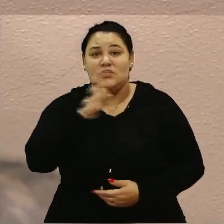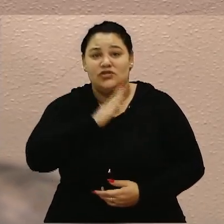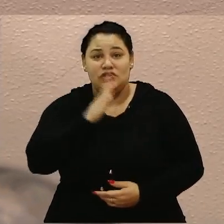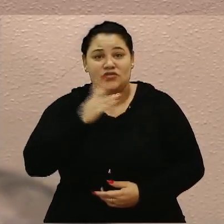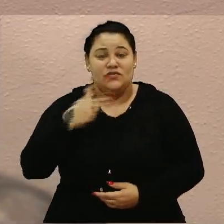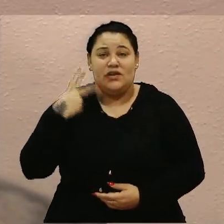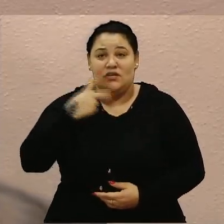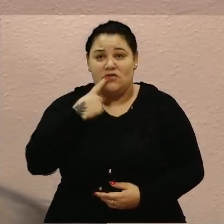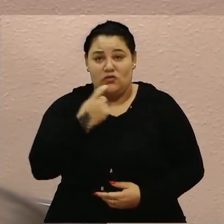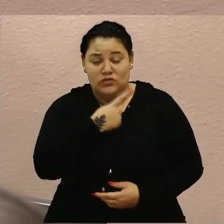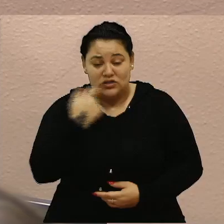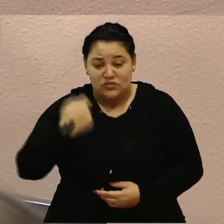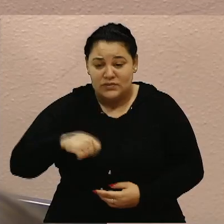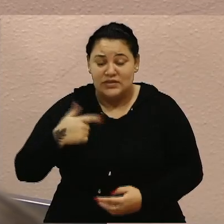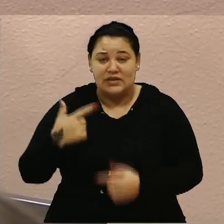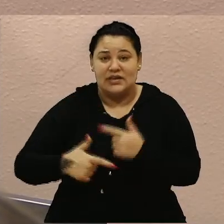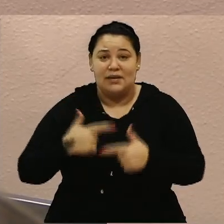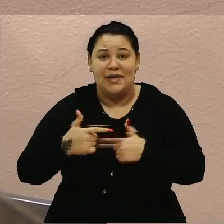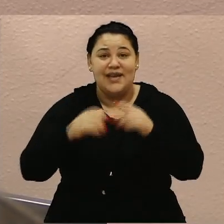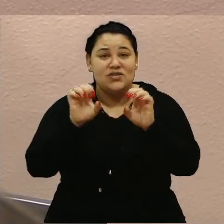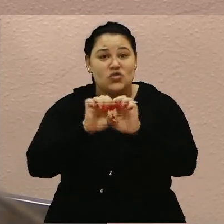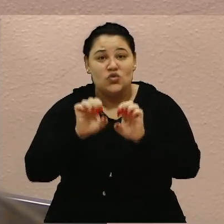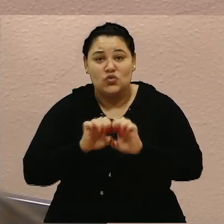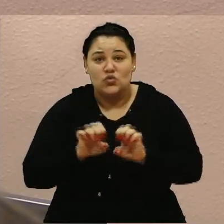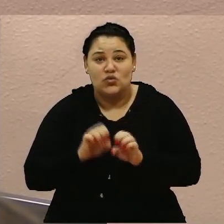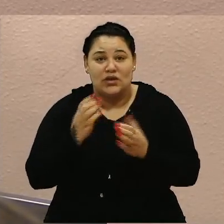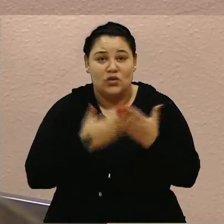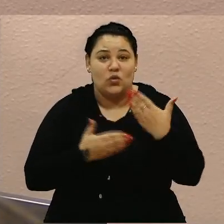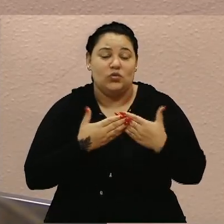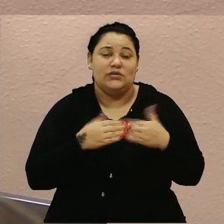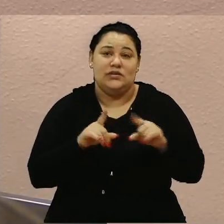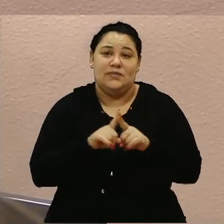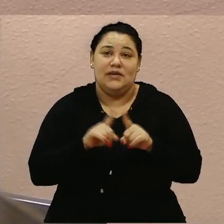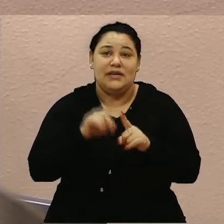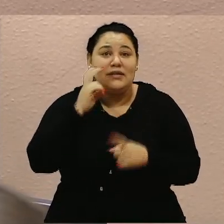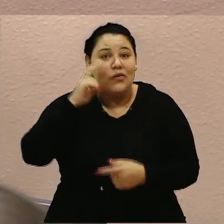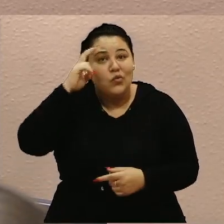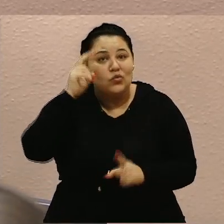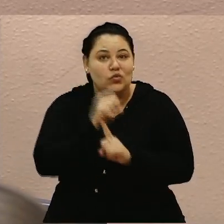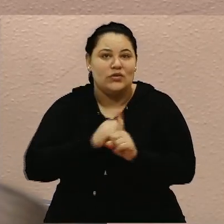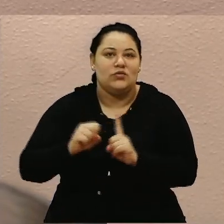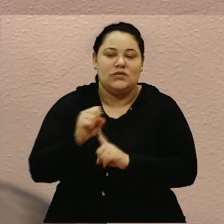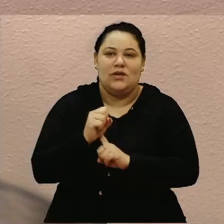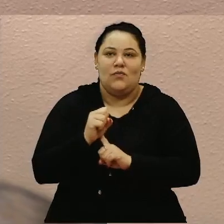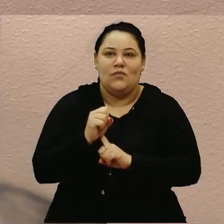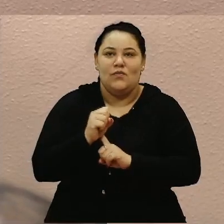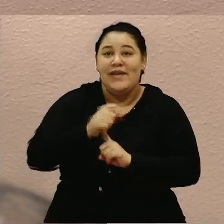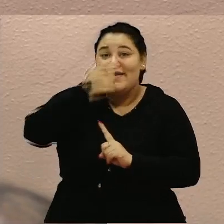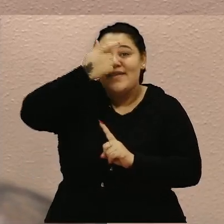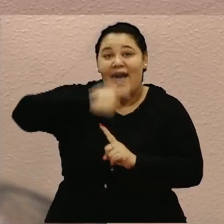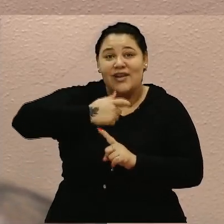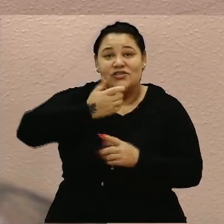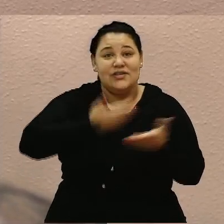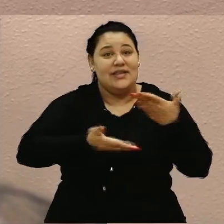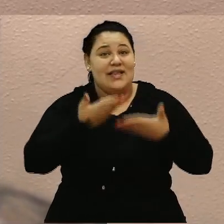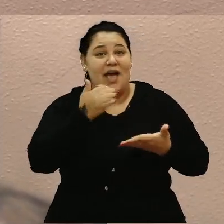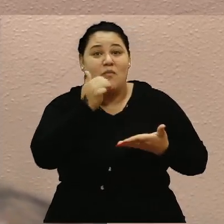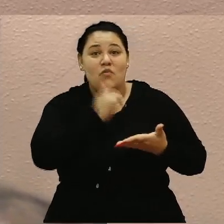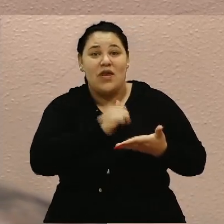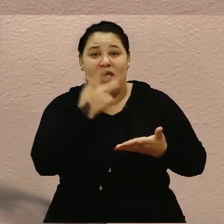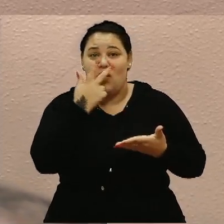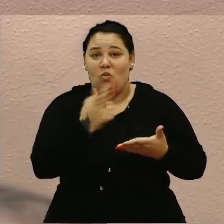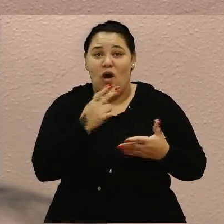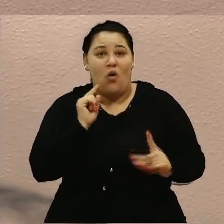trabalharmos a estrutura da cultura social que acha que trata as mulheres como objeto.